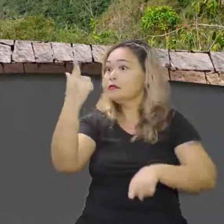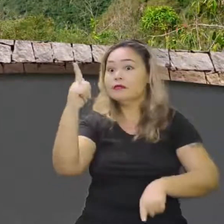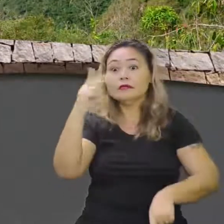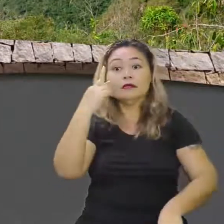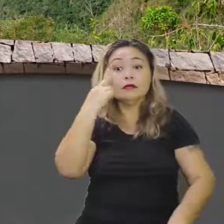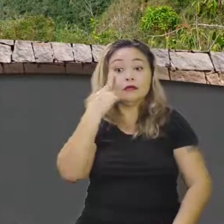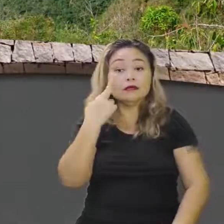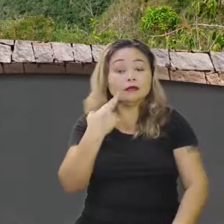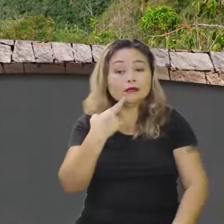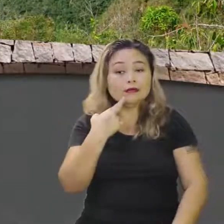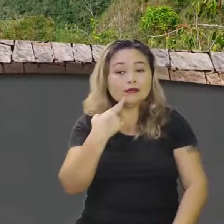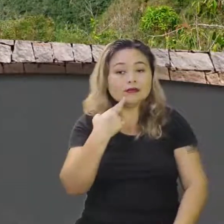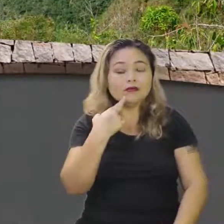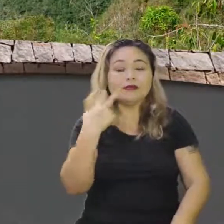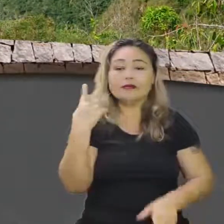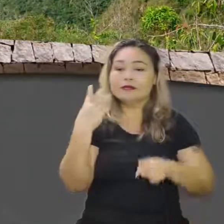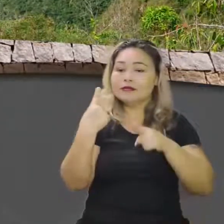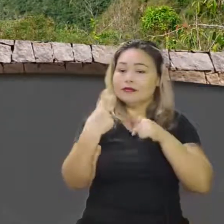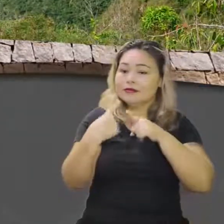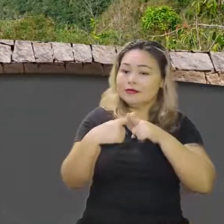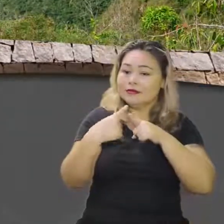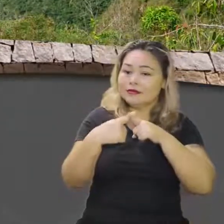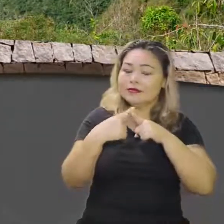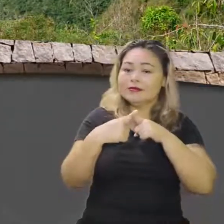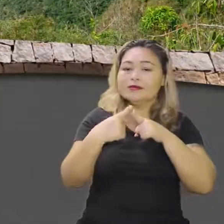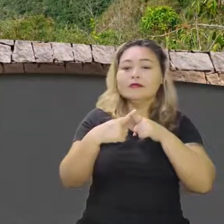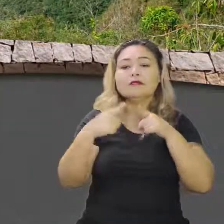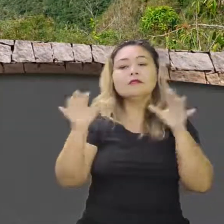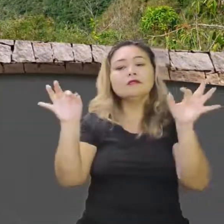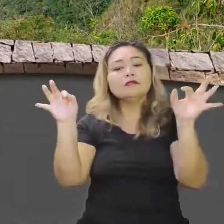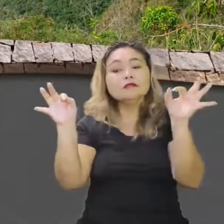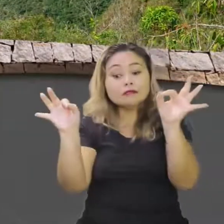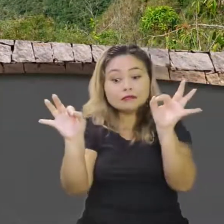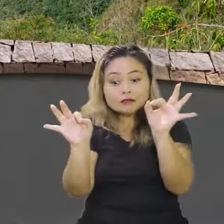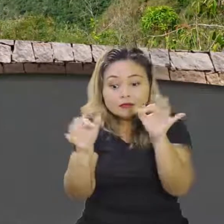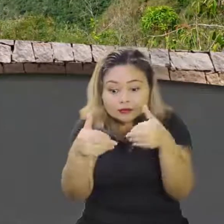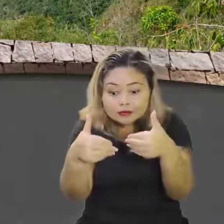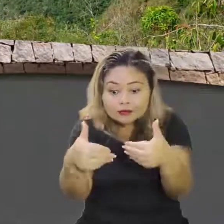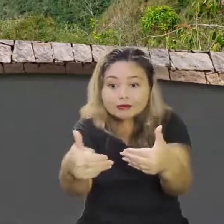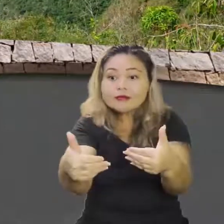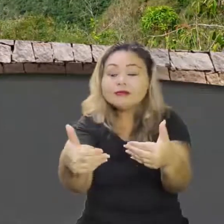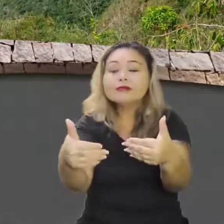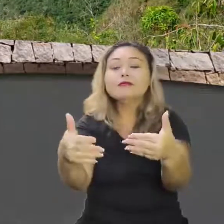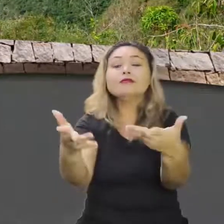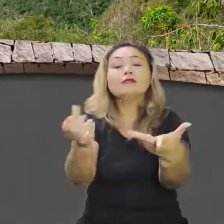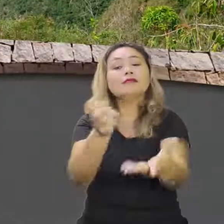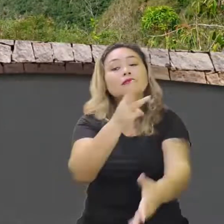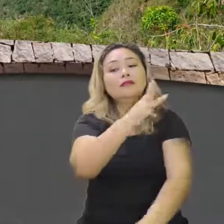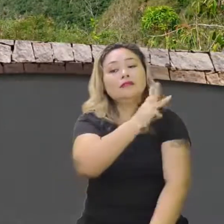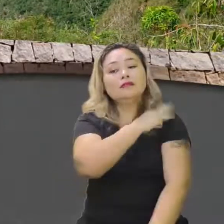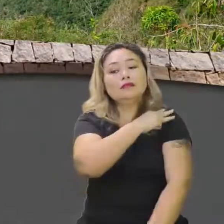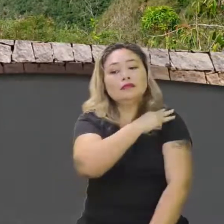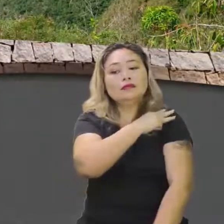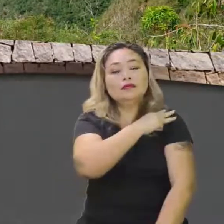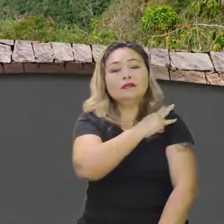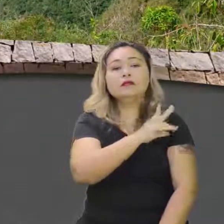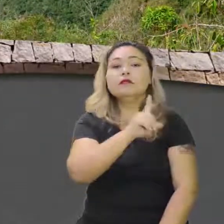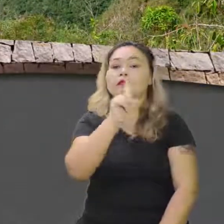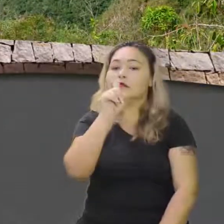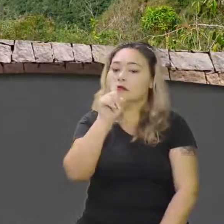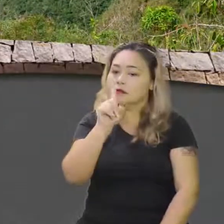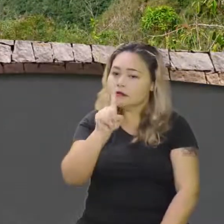Rondônia, porque vocês estão já concluindo o ensino médio e